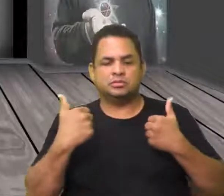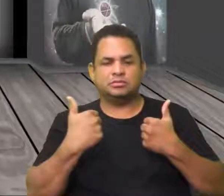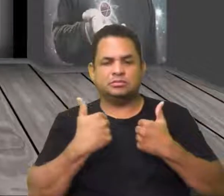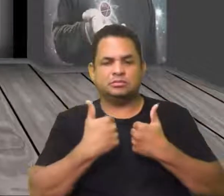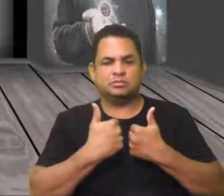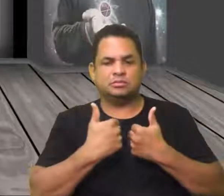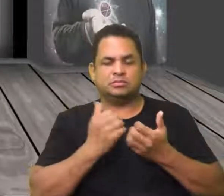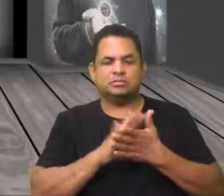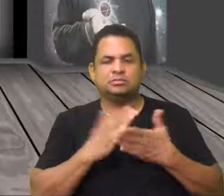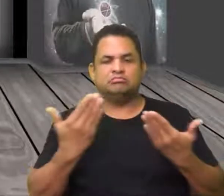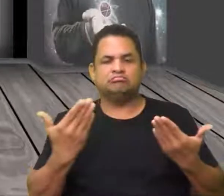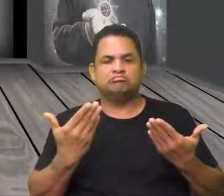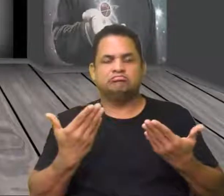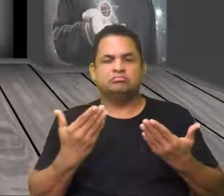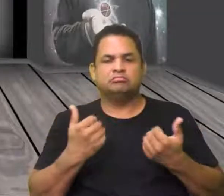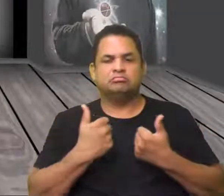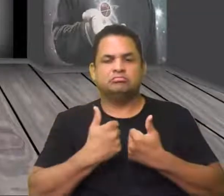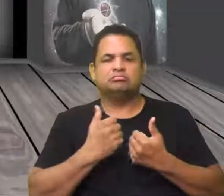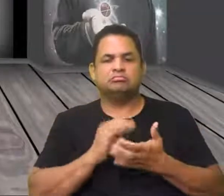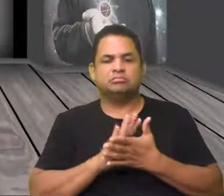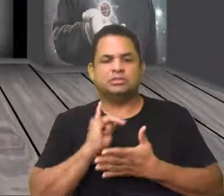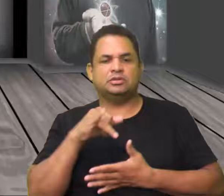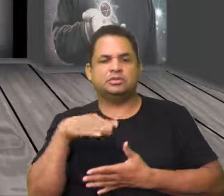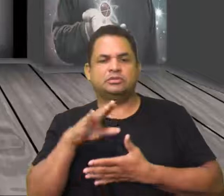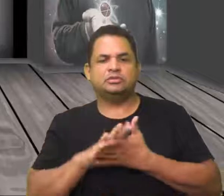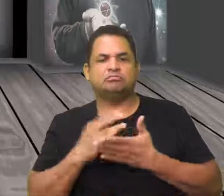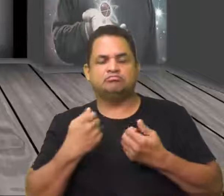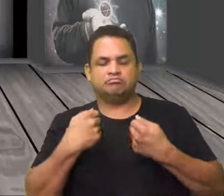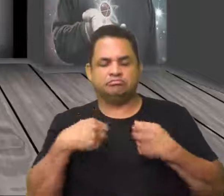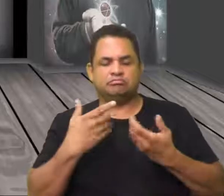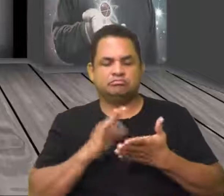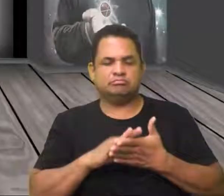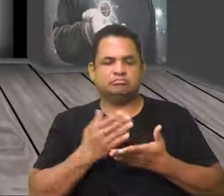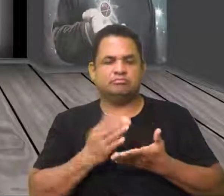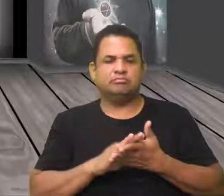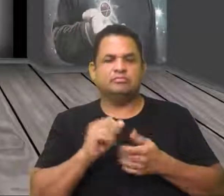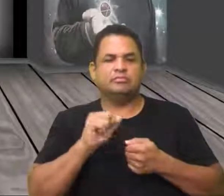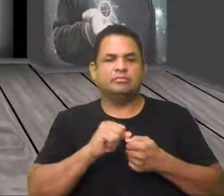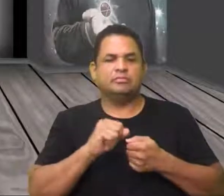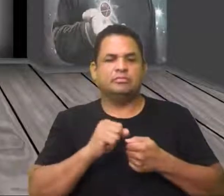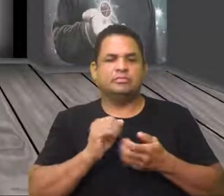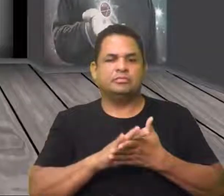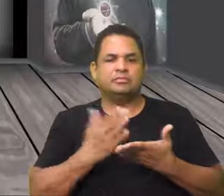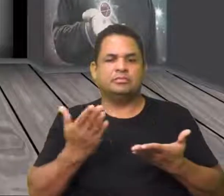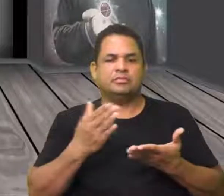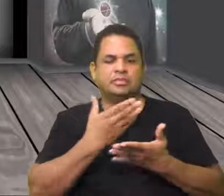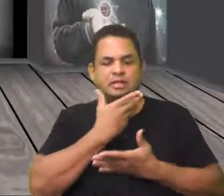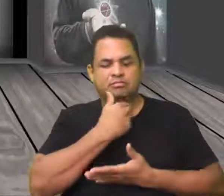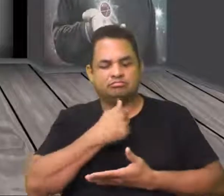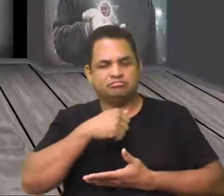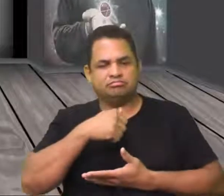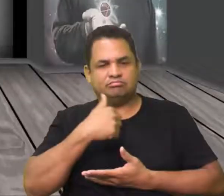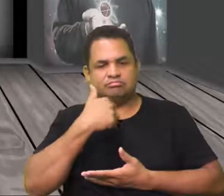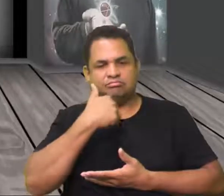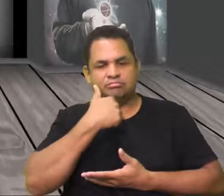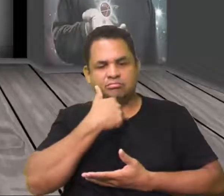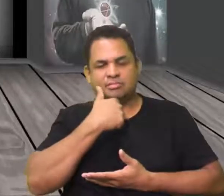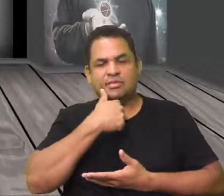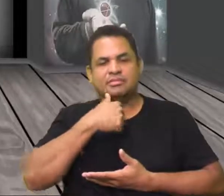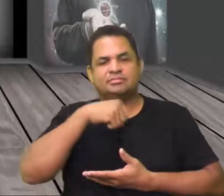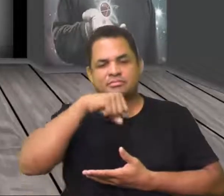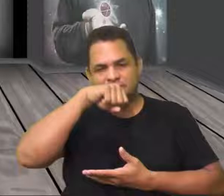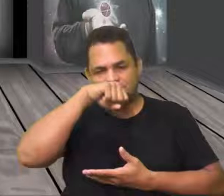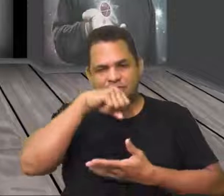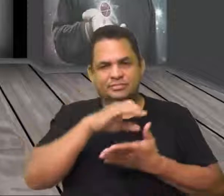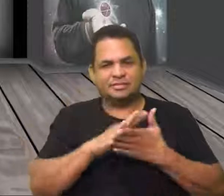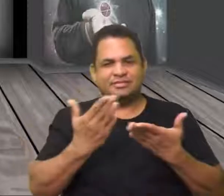induzir alguém a fazer algo sem mandar. Isso aí é o dom quem tem a mãe, né? A mãe, a mulher da gente tem isso também, né? Elas fazem a